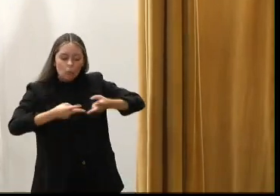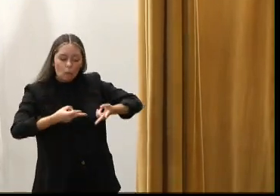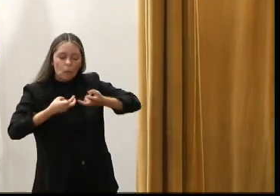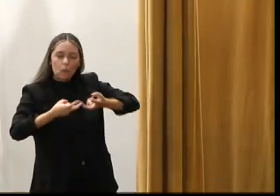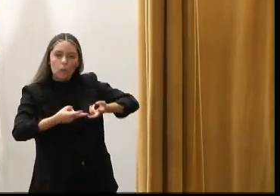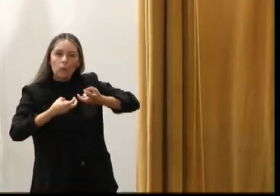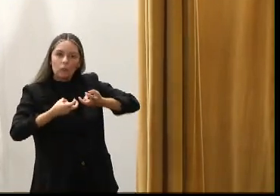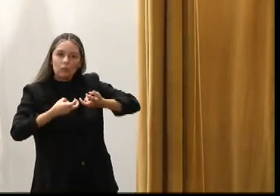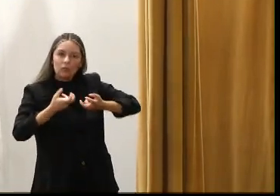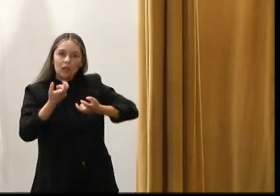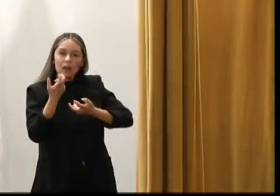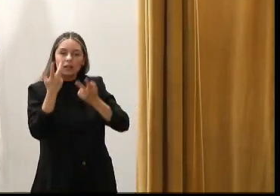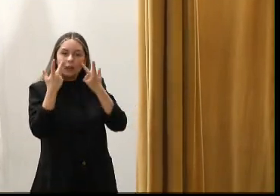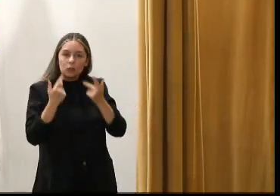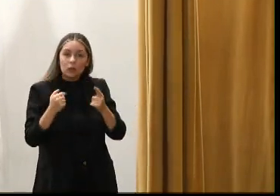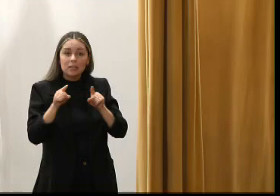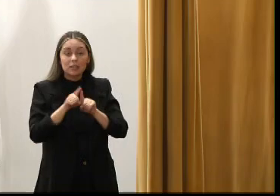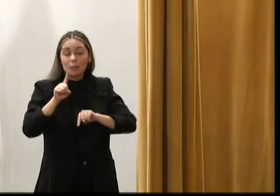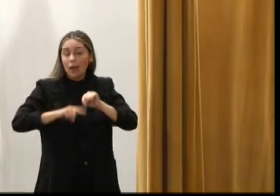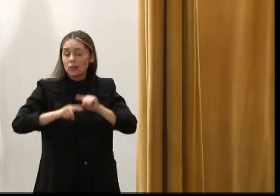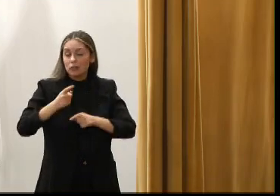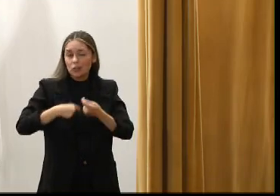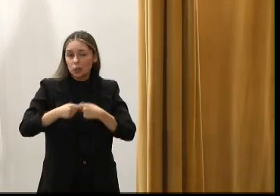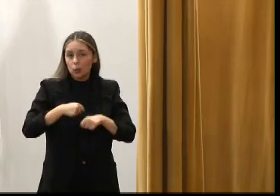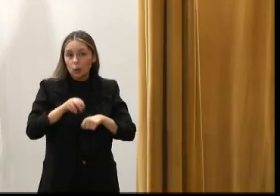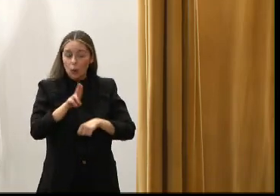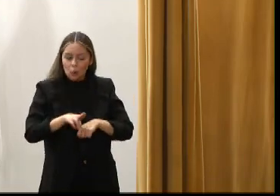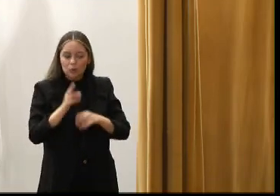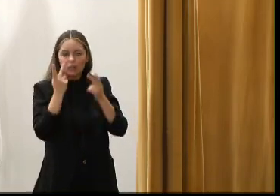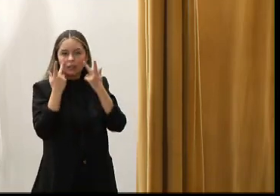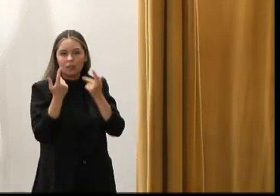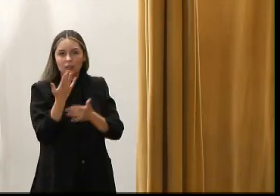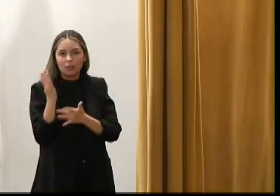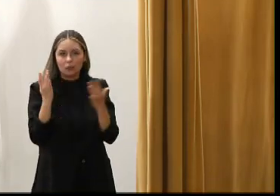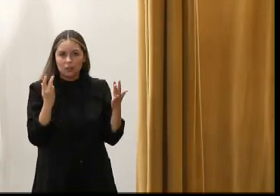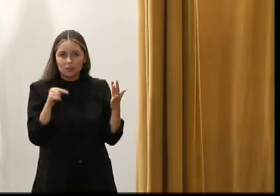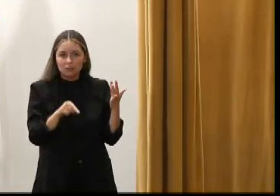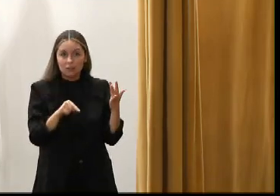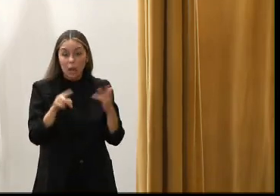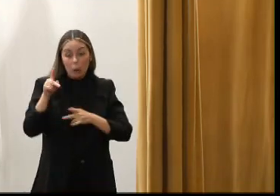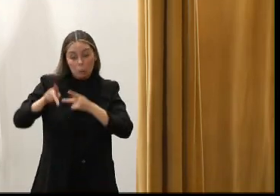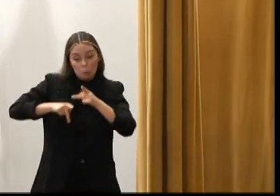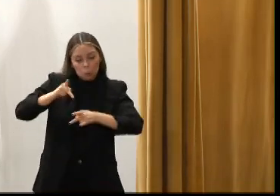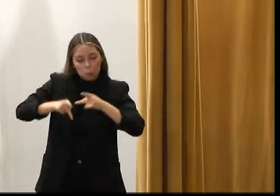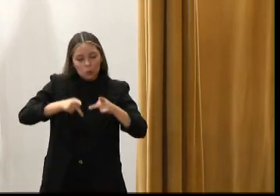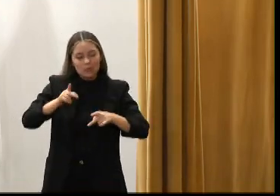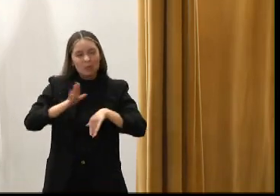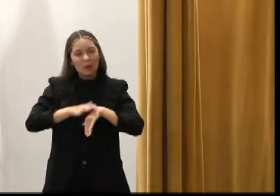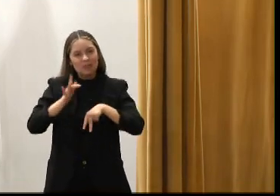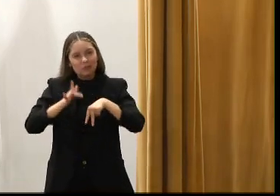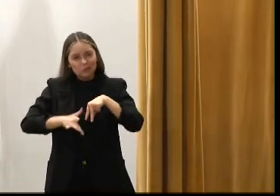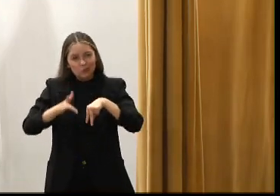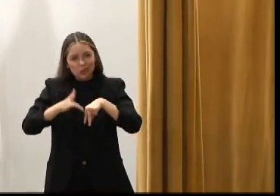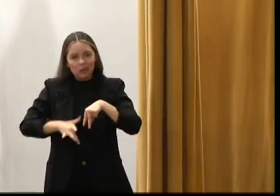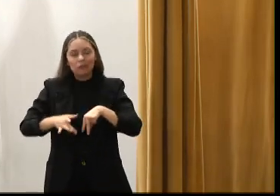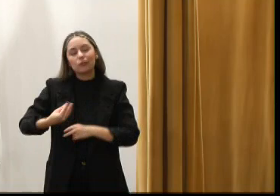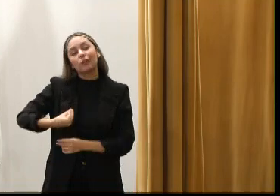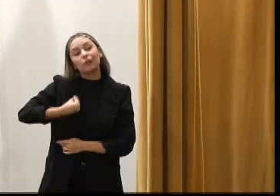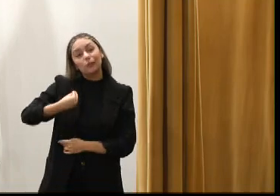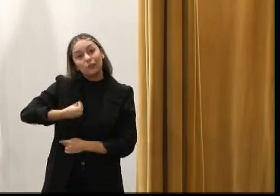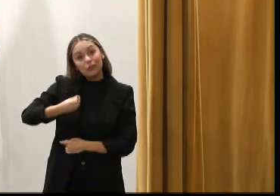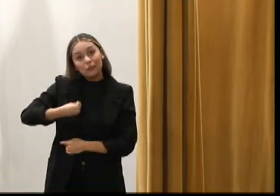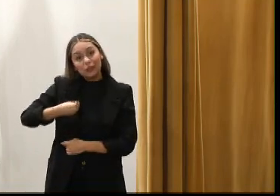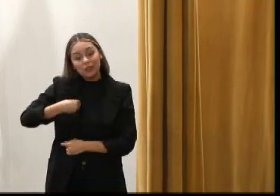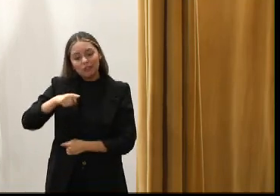natureza e atividades econômicas ligadas à natureza. A população mais vulnerável vive em